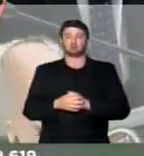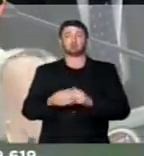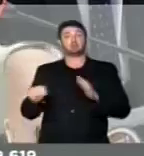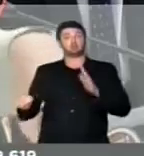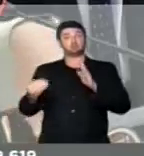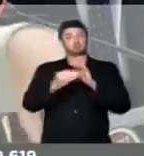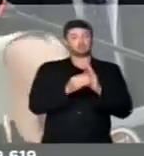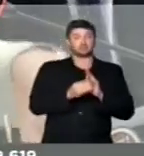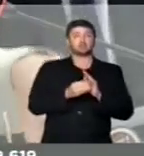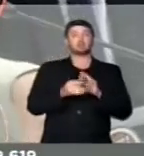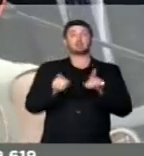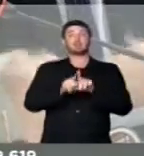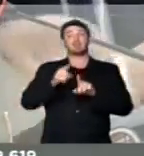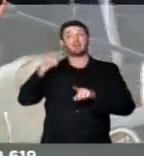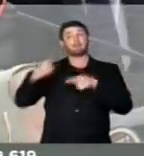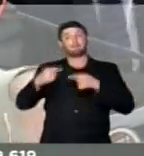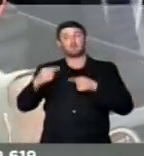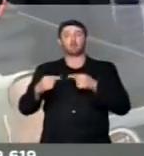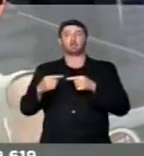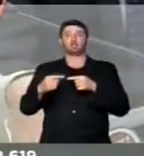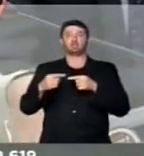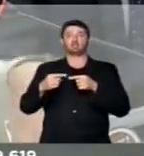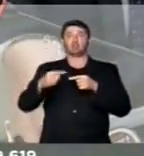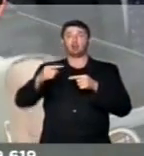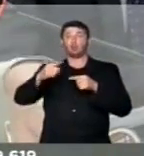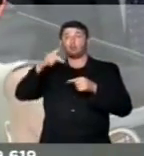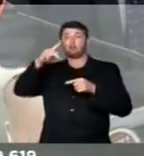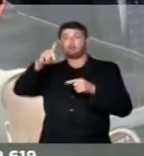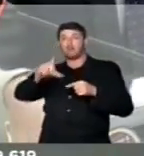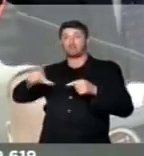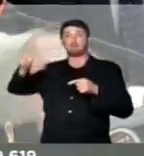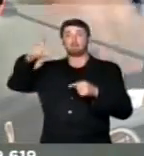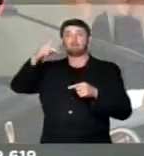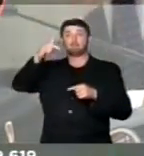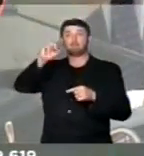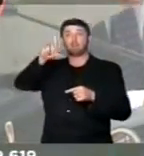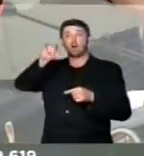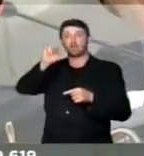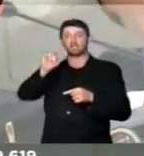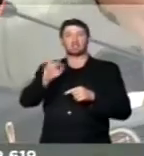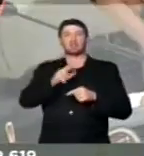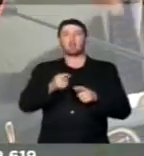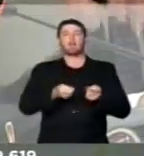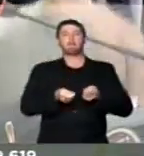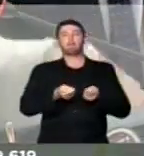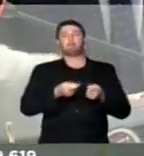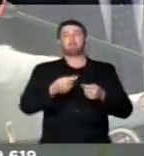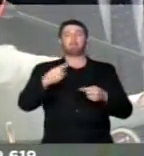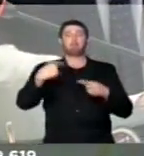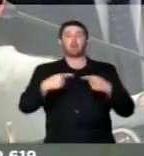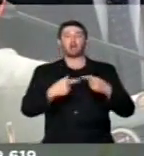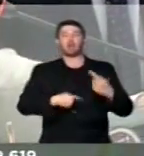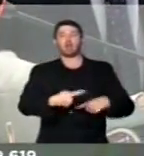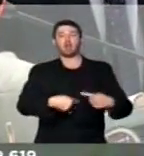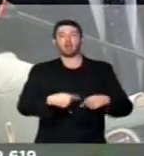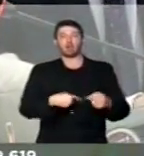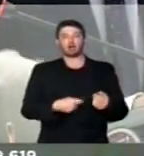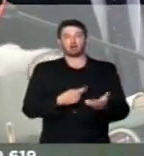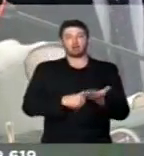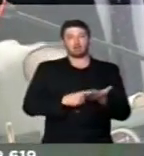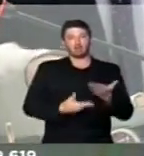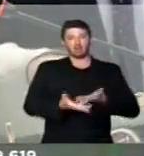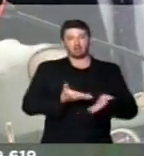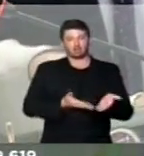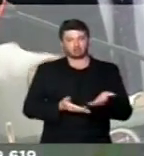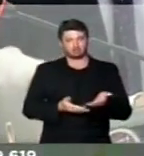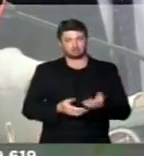inserindo-se na política com P maiúsculo, que é bem diferente da politicagem da politicagem.